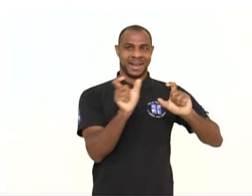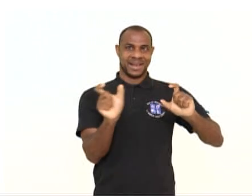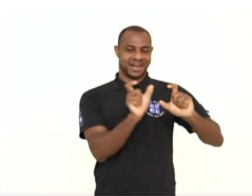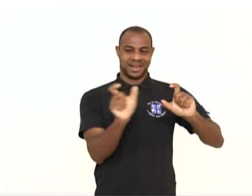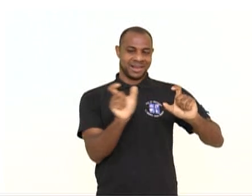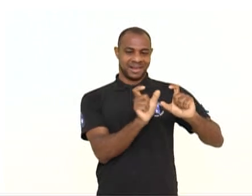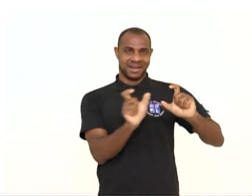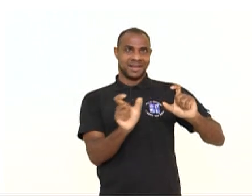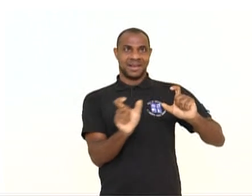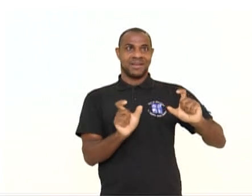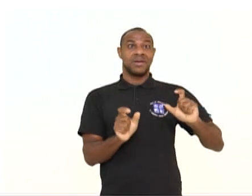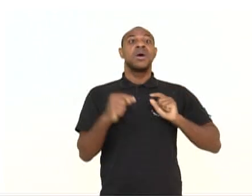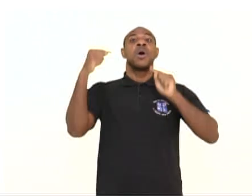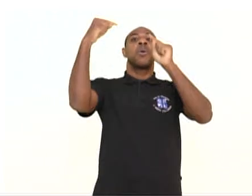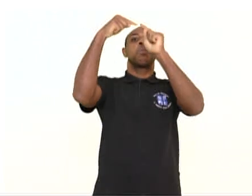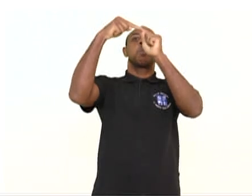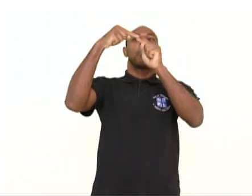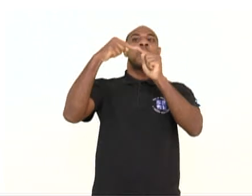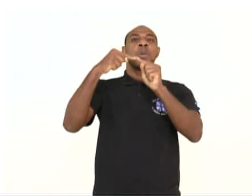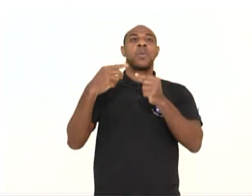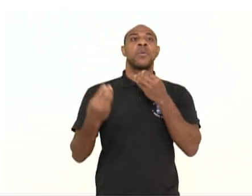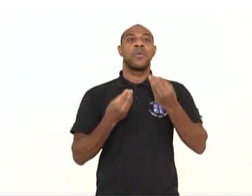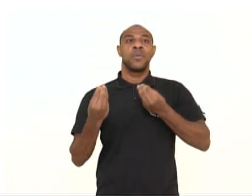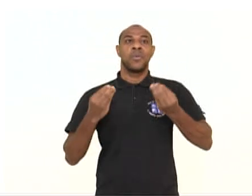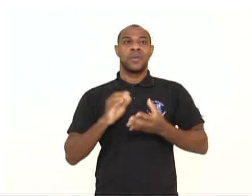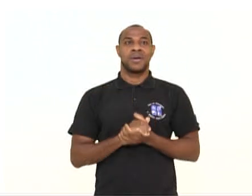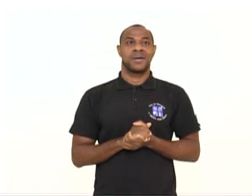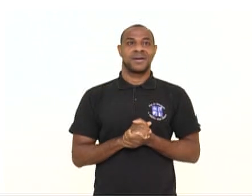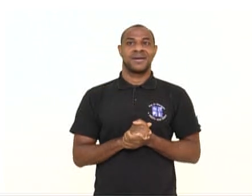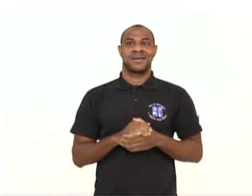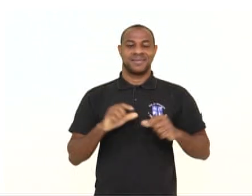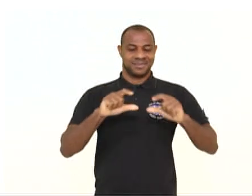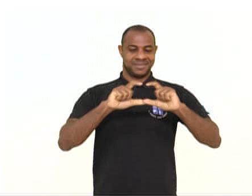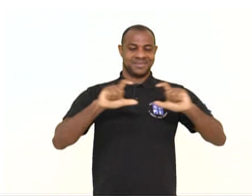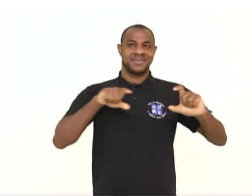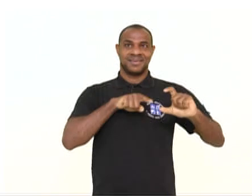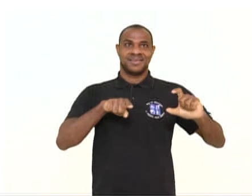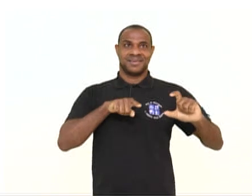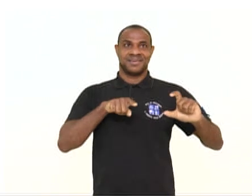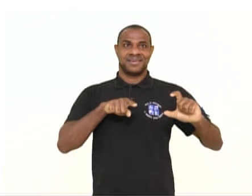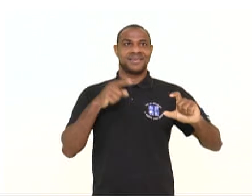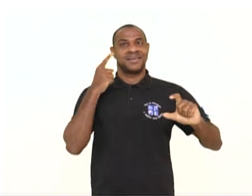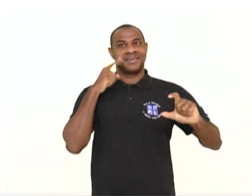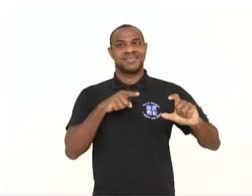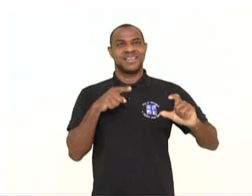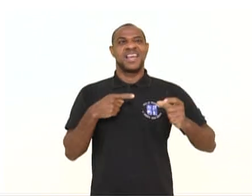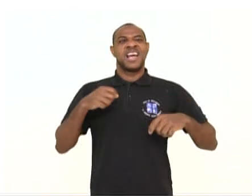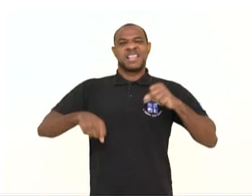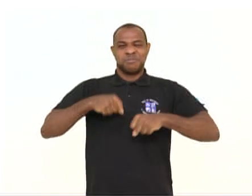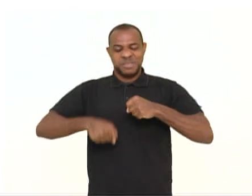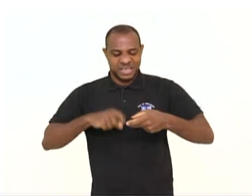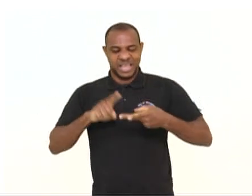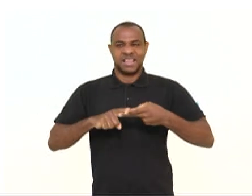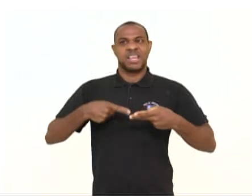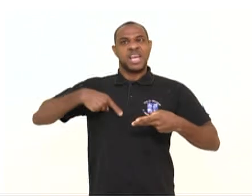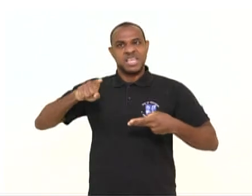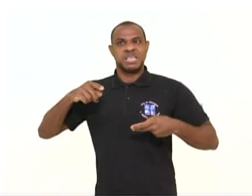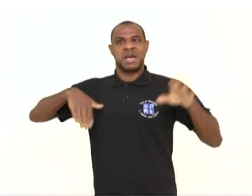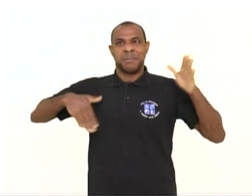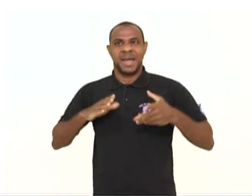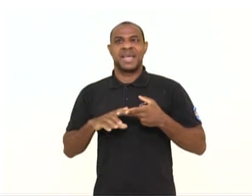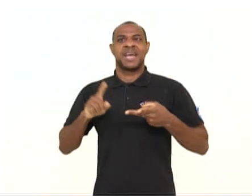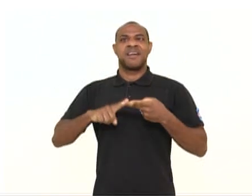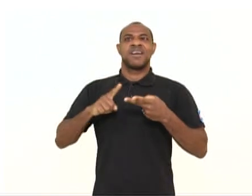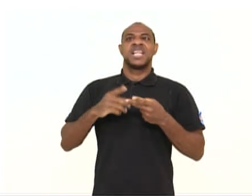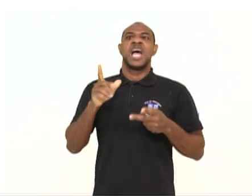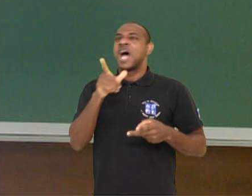picnic, flying a kite, going camping, andar de bicicleta, ir à praia, fazer um